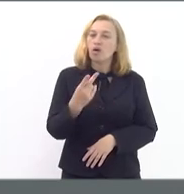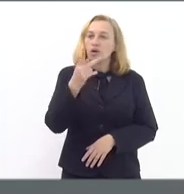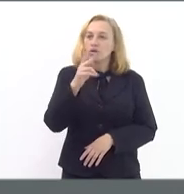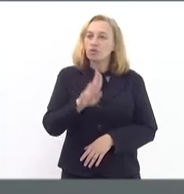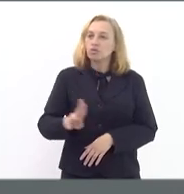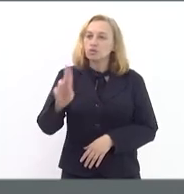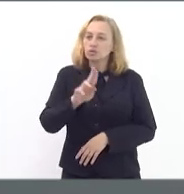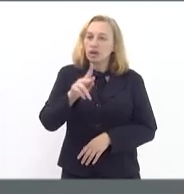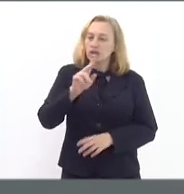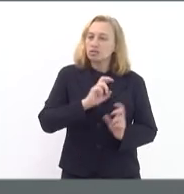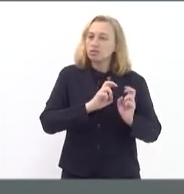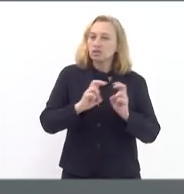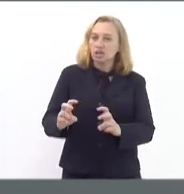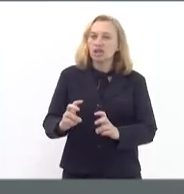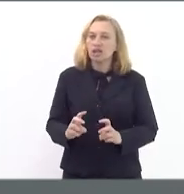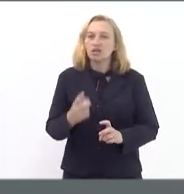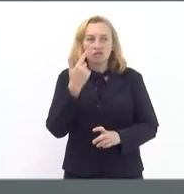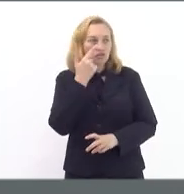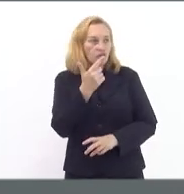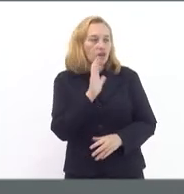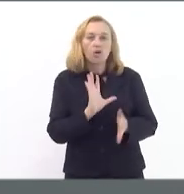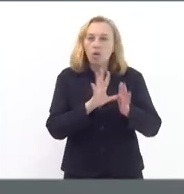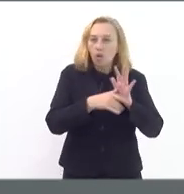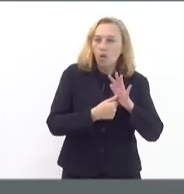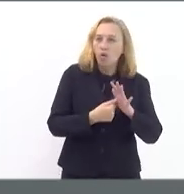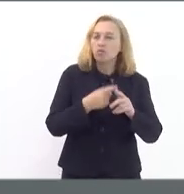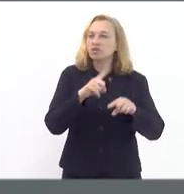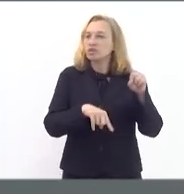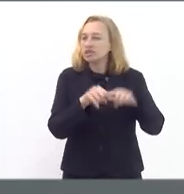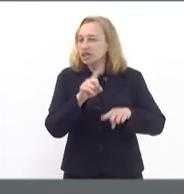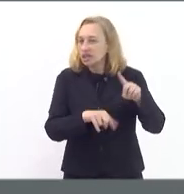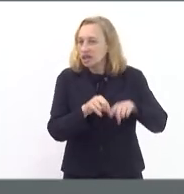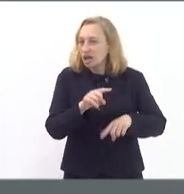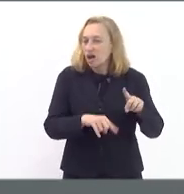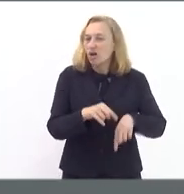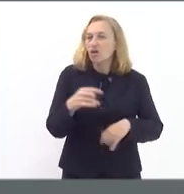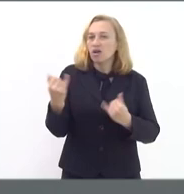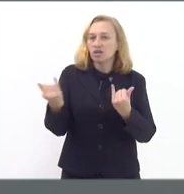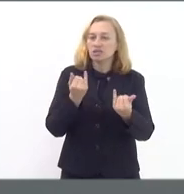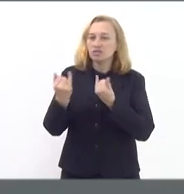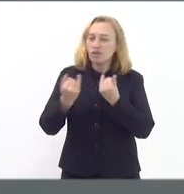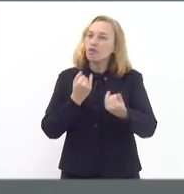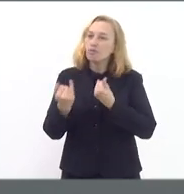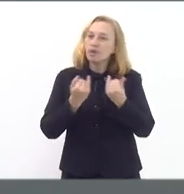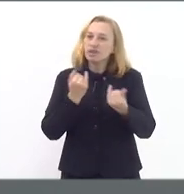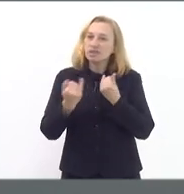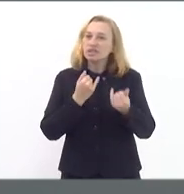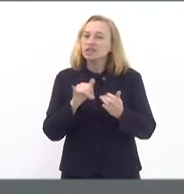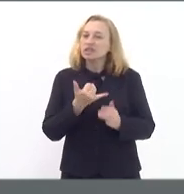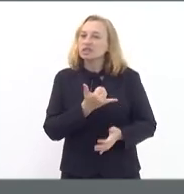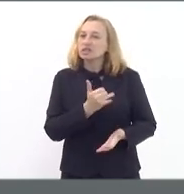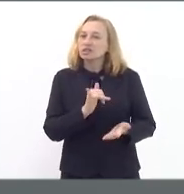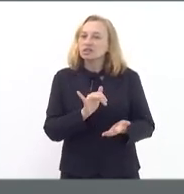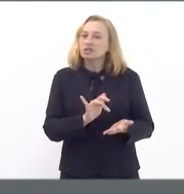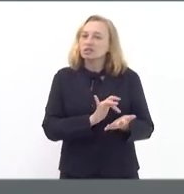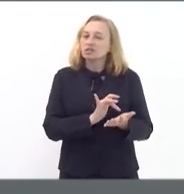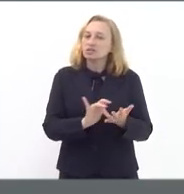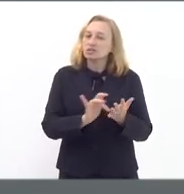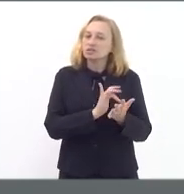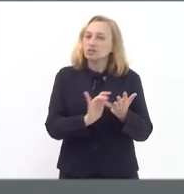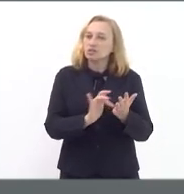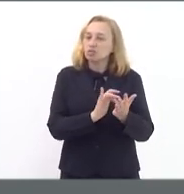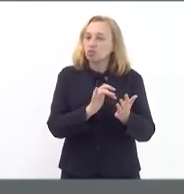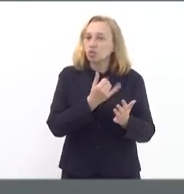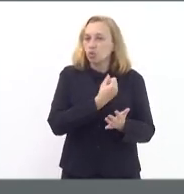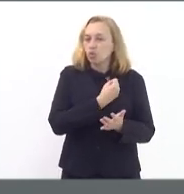crime na SuperVia furto de material qualquer coisa que seja para informar para gente o telefone enquanto telefone do WhatsApp nós sentimos no